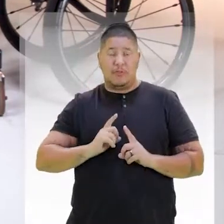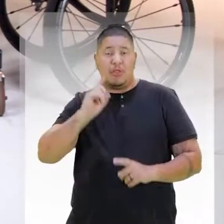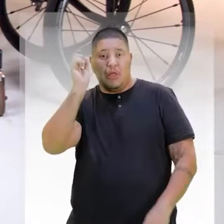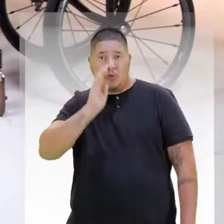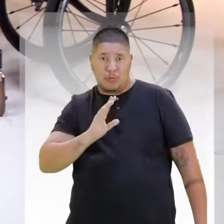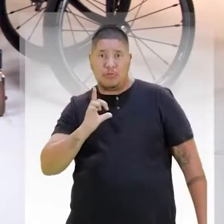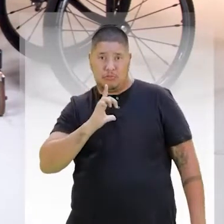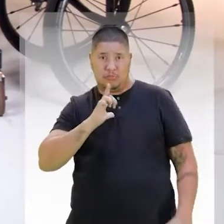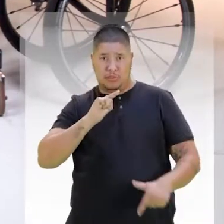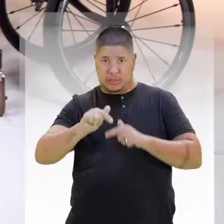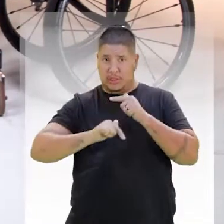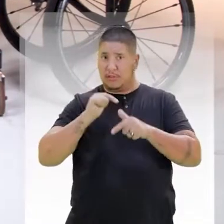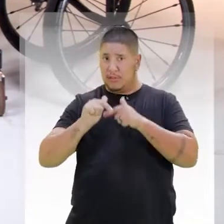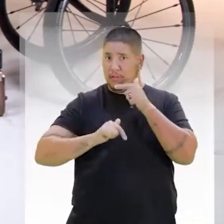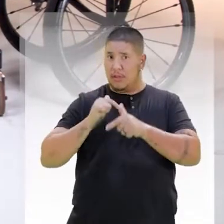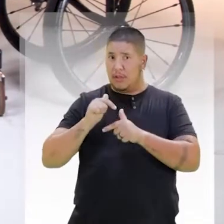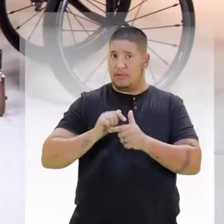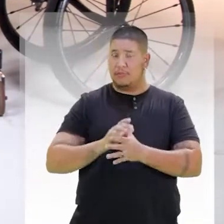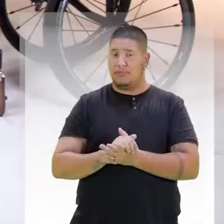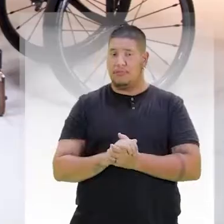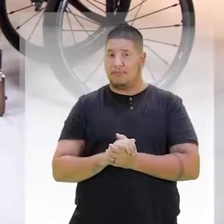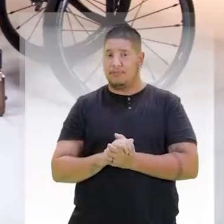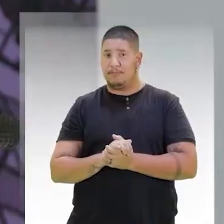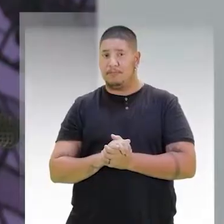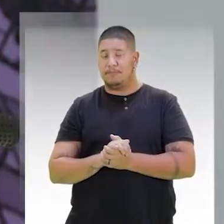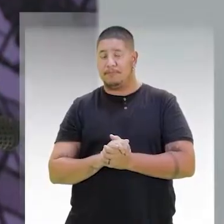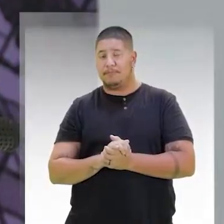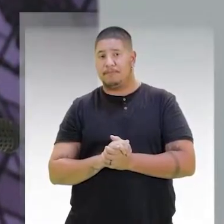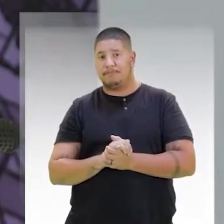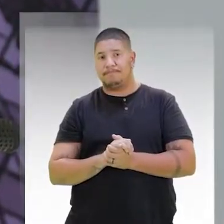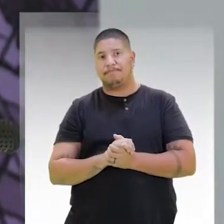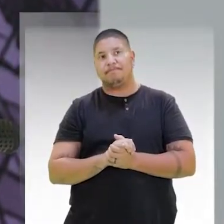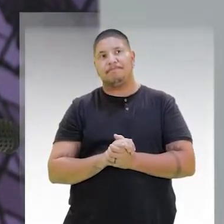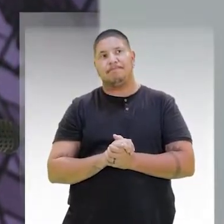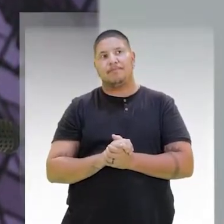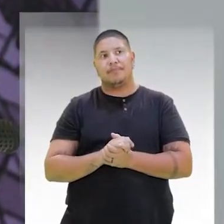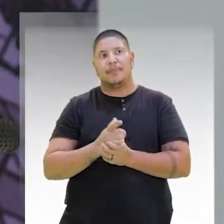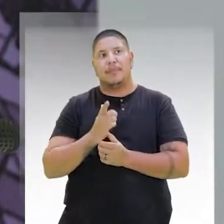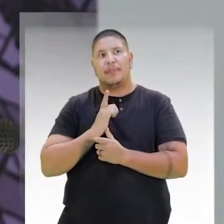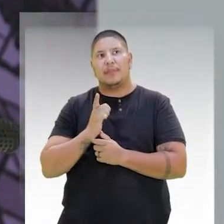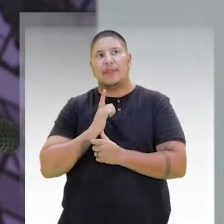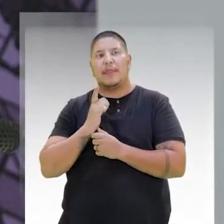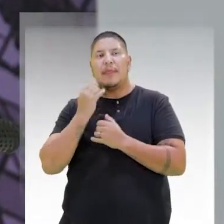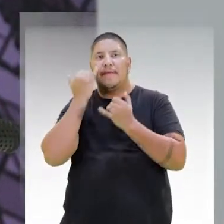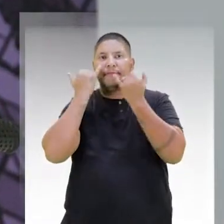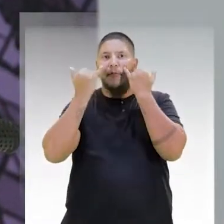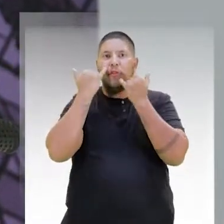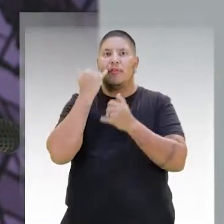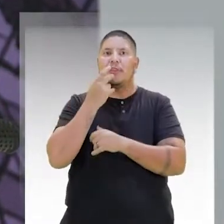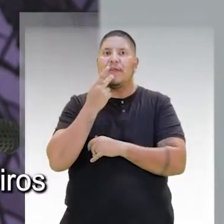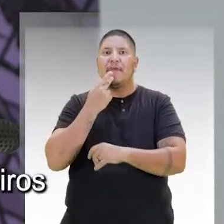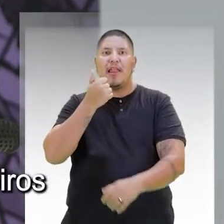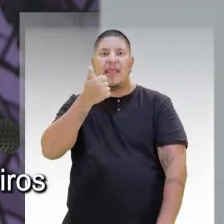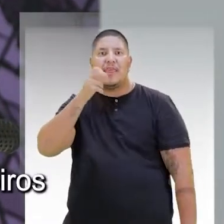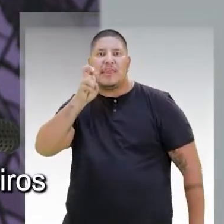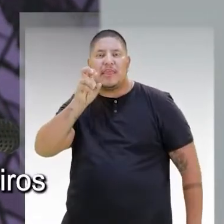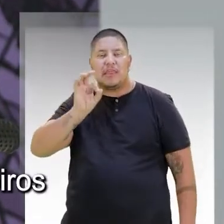Brasil está em empregos formais. Dados do DIESE apontam que